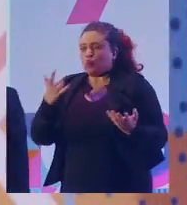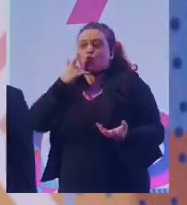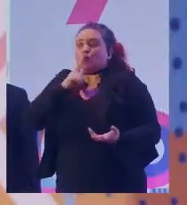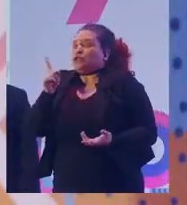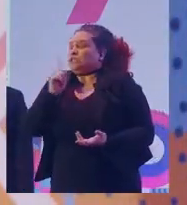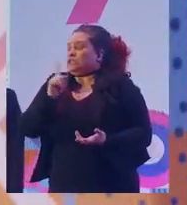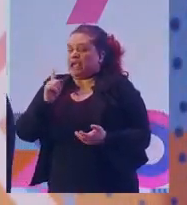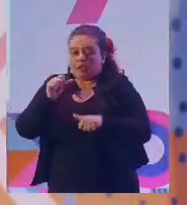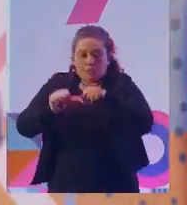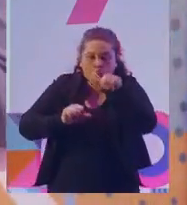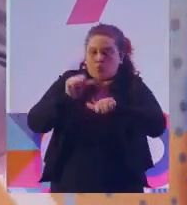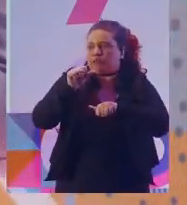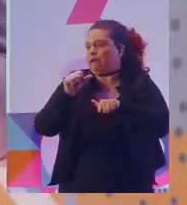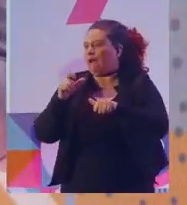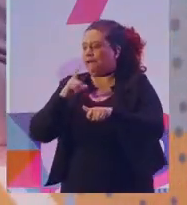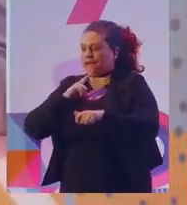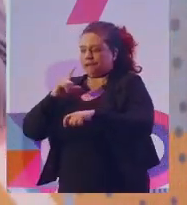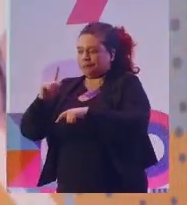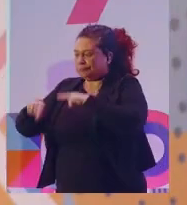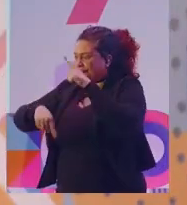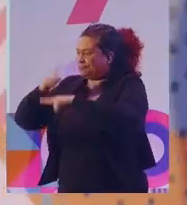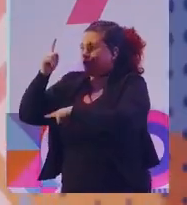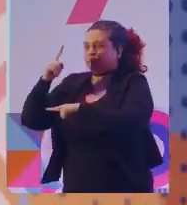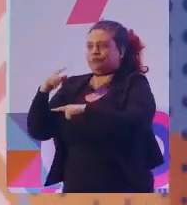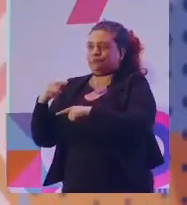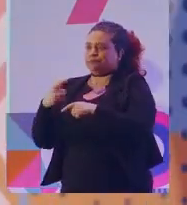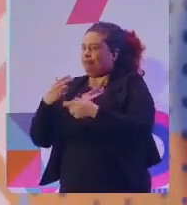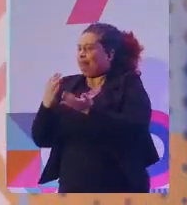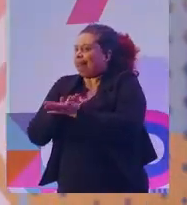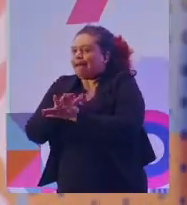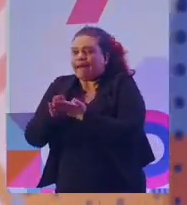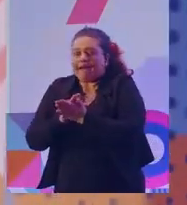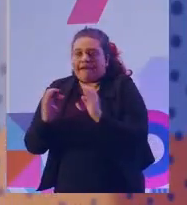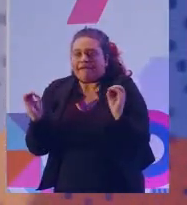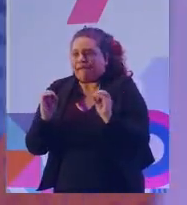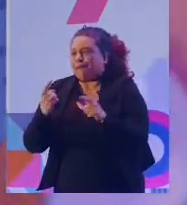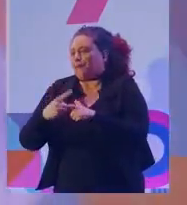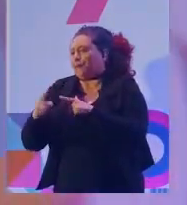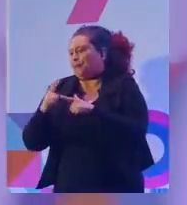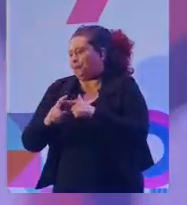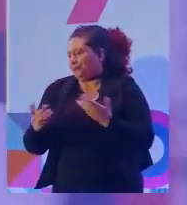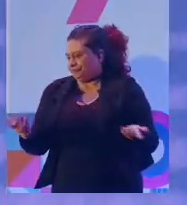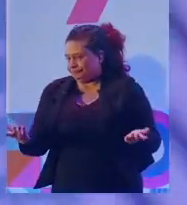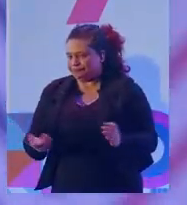mexer, evoluir, desenvolver. Então, é todo um problema.